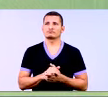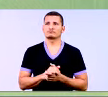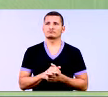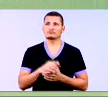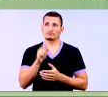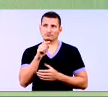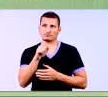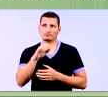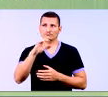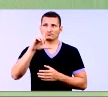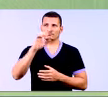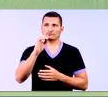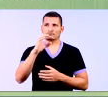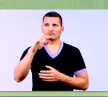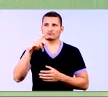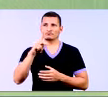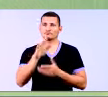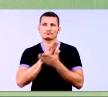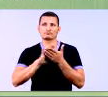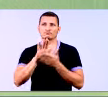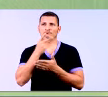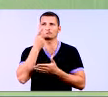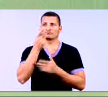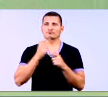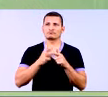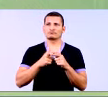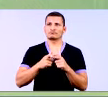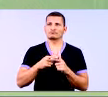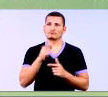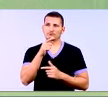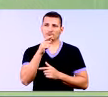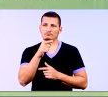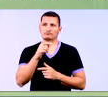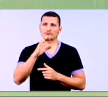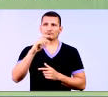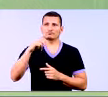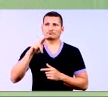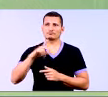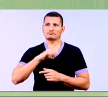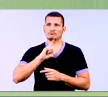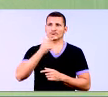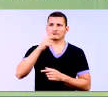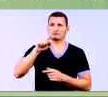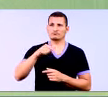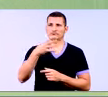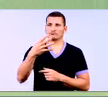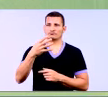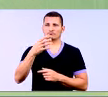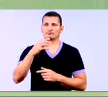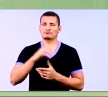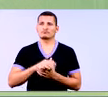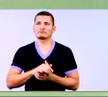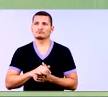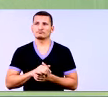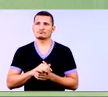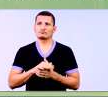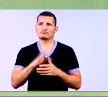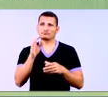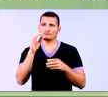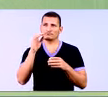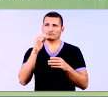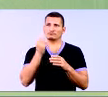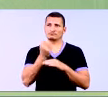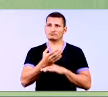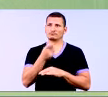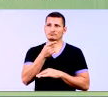Esse cara aqui ninguém fala, sabe por quê? Porque para esse processador que eu tenho aí 2,4 GHz, o clock externo desse cara aí, ele